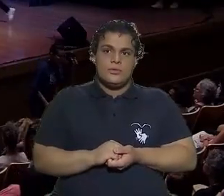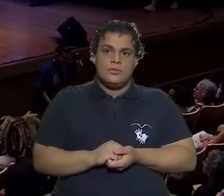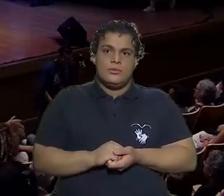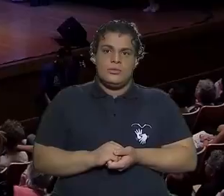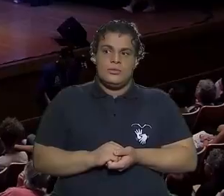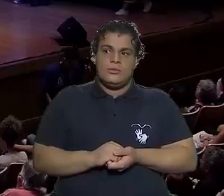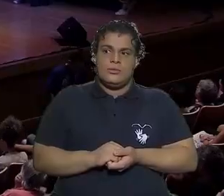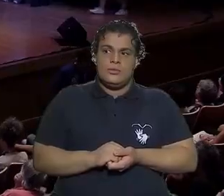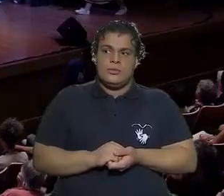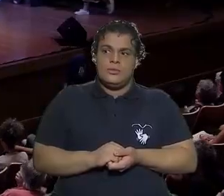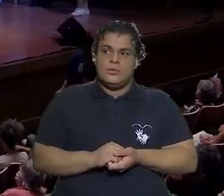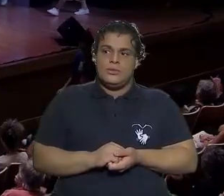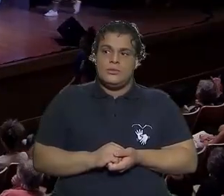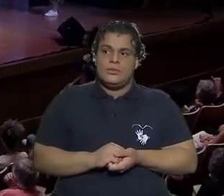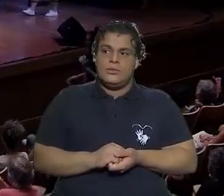Pode falar aqui no meu?